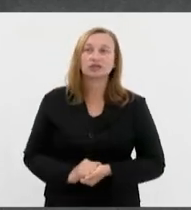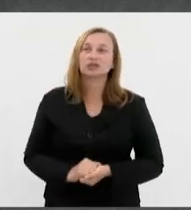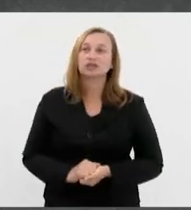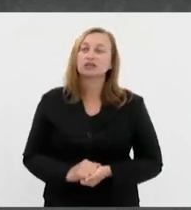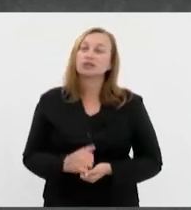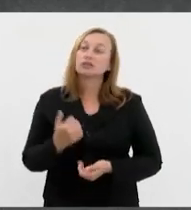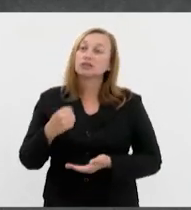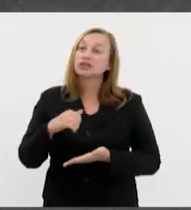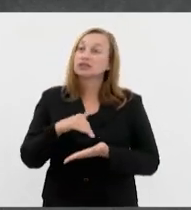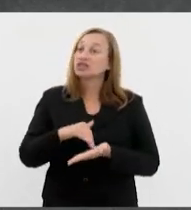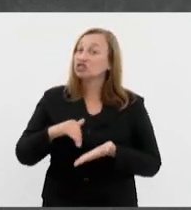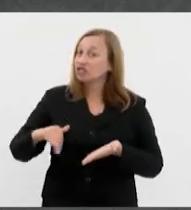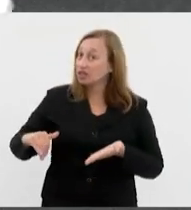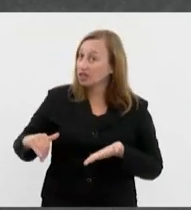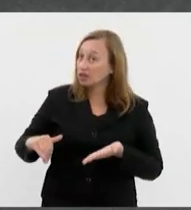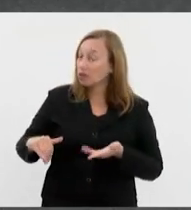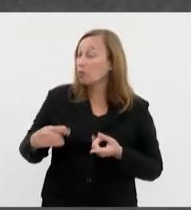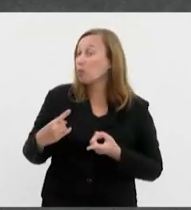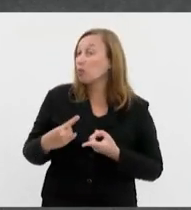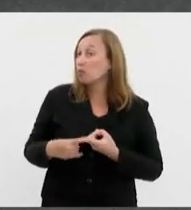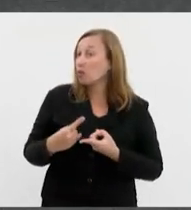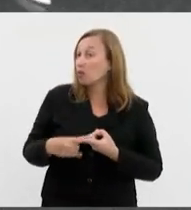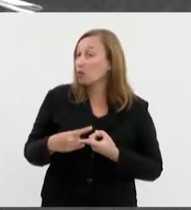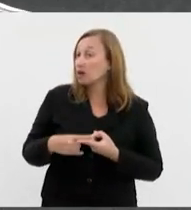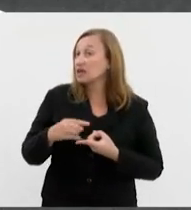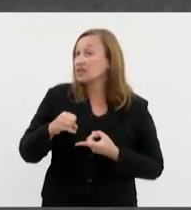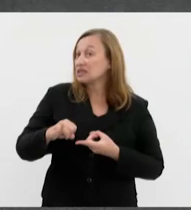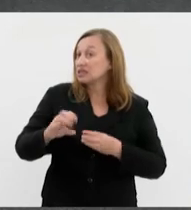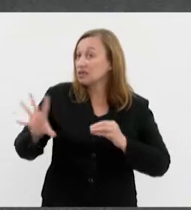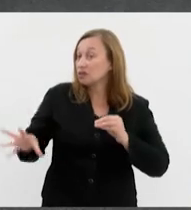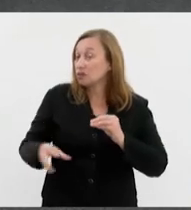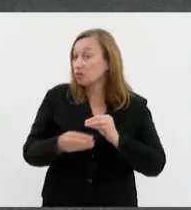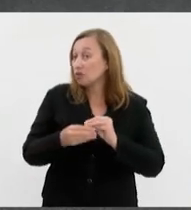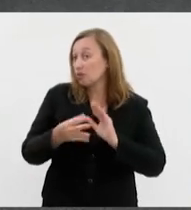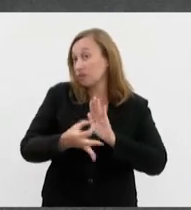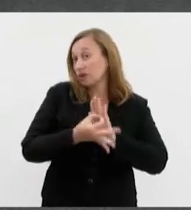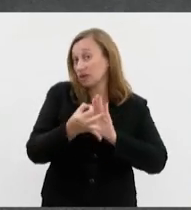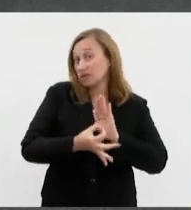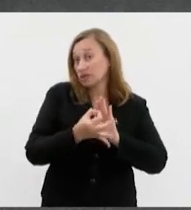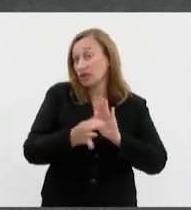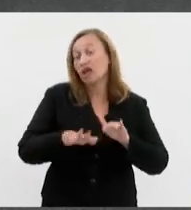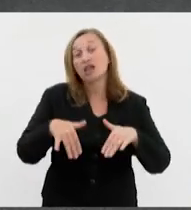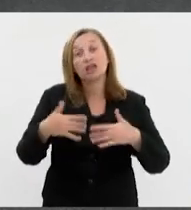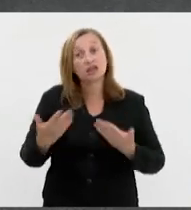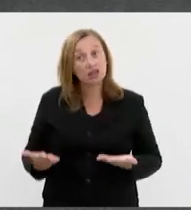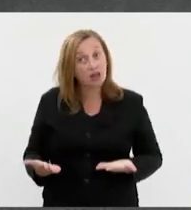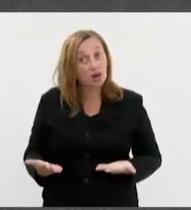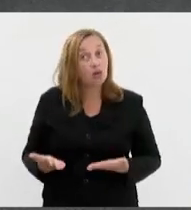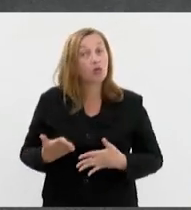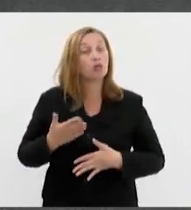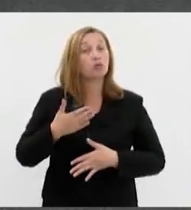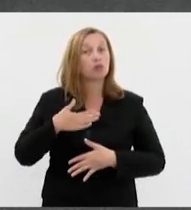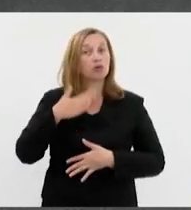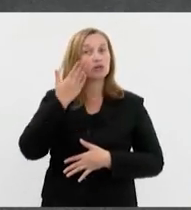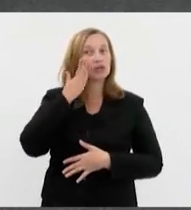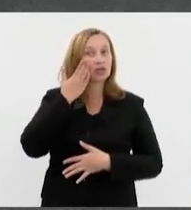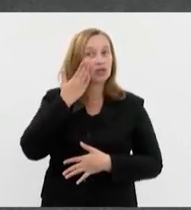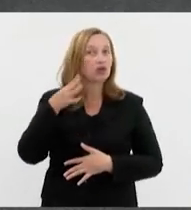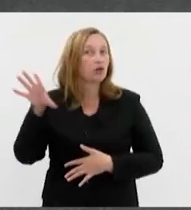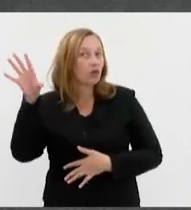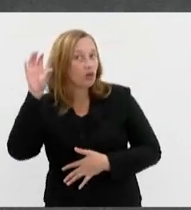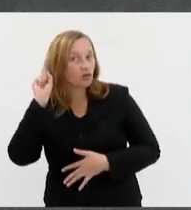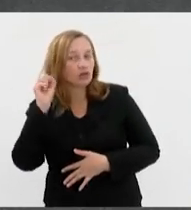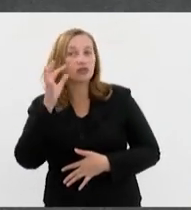ser retiradas, porque se incorporou o parecer. Então, da parte que me toca, e eu vi o Serafini